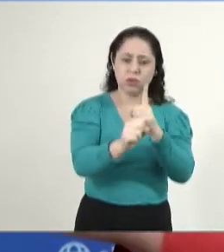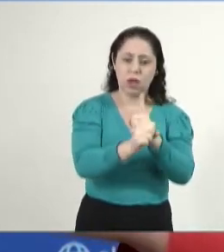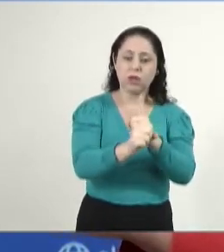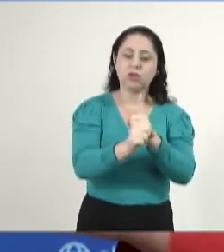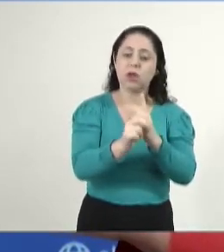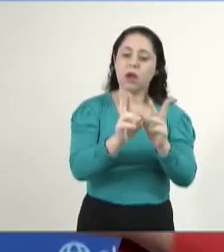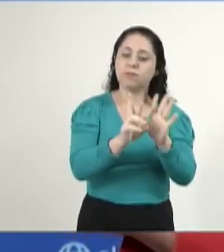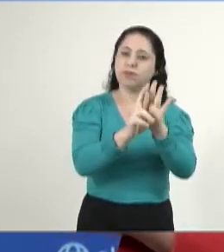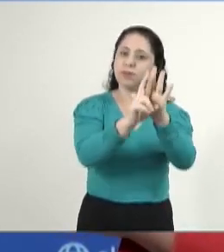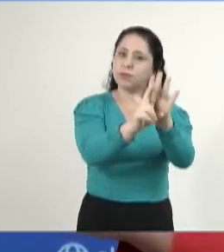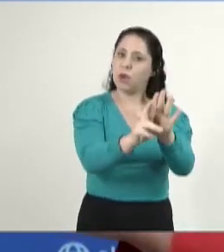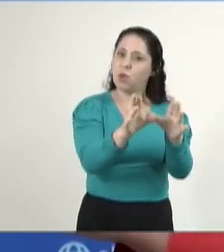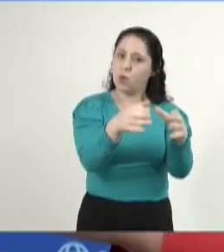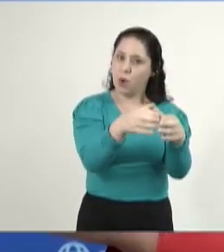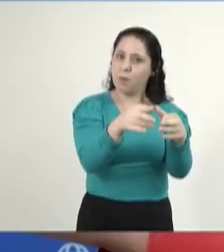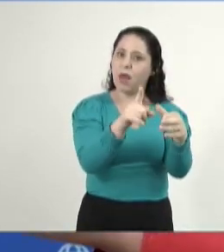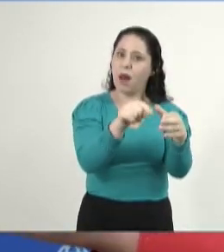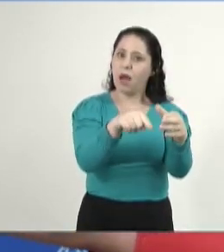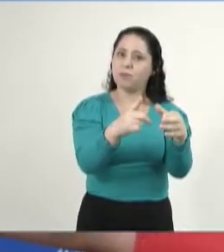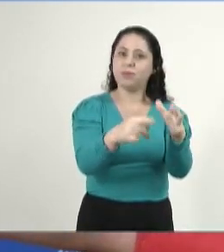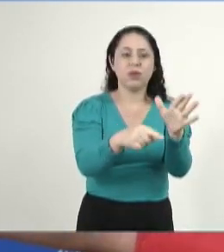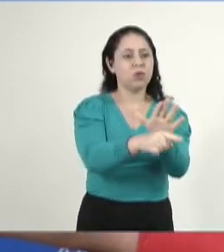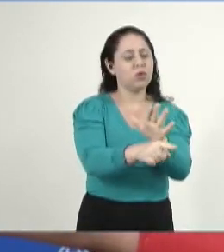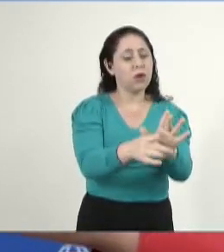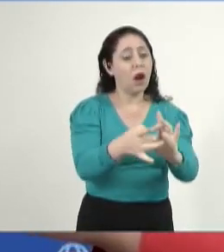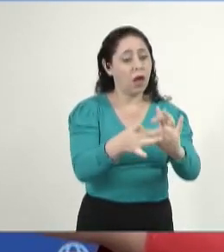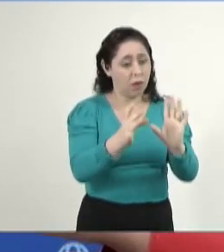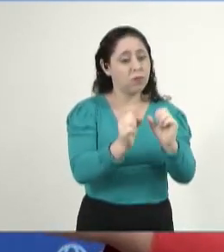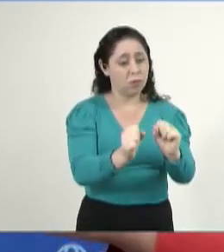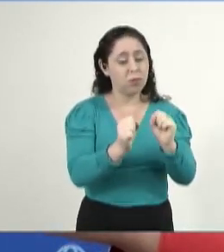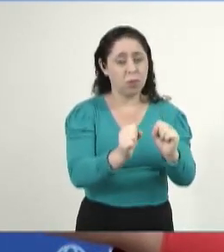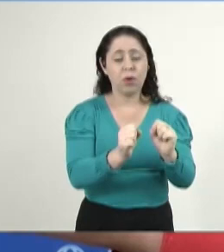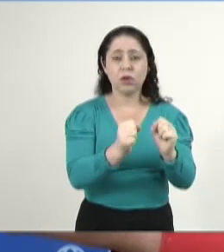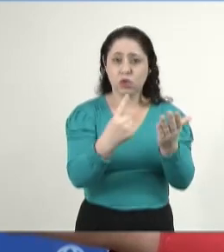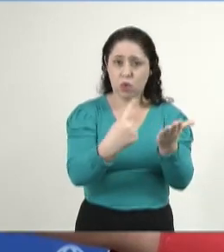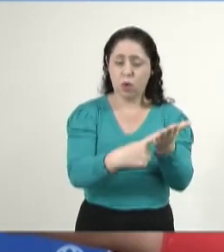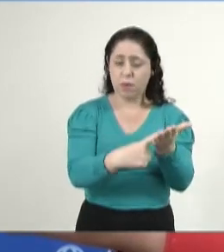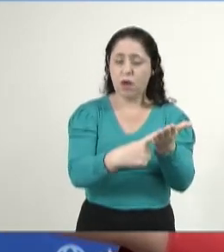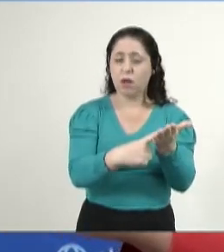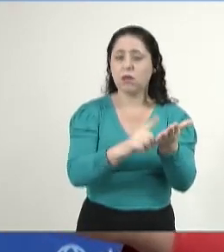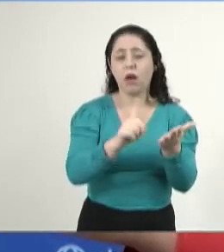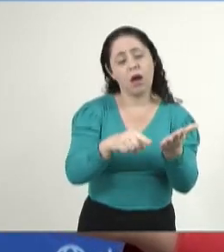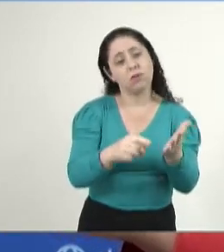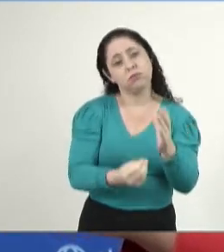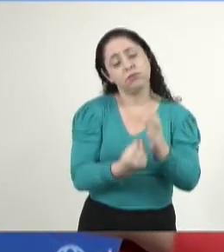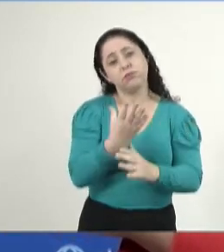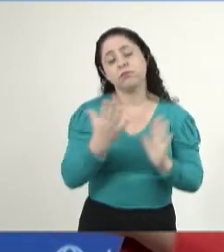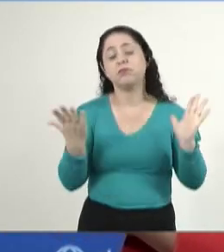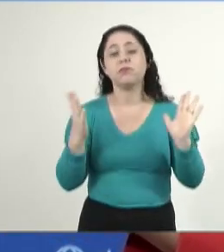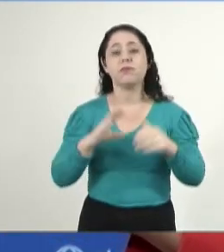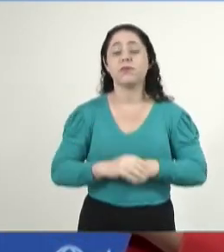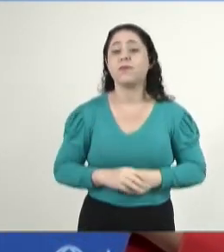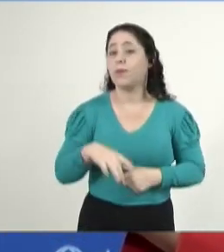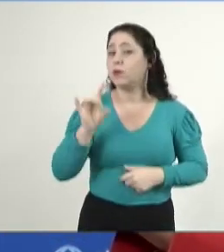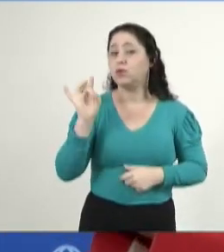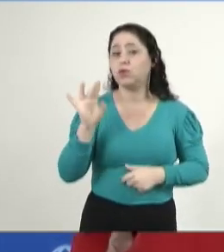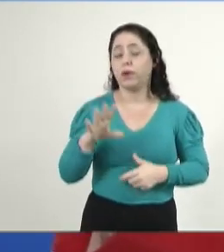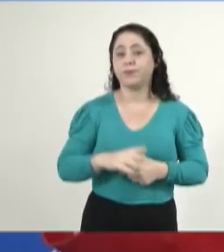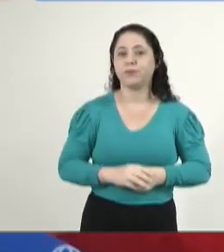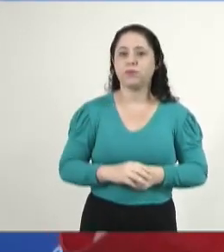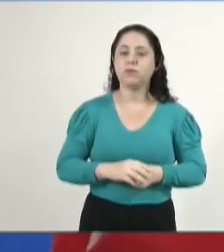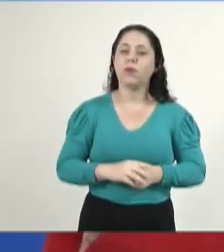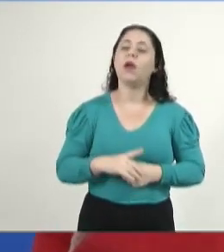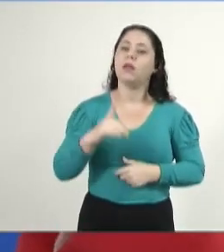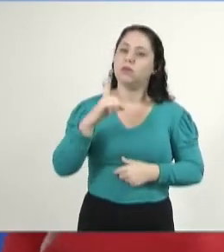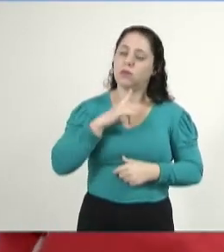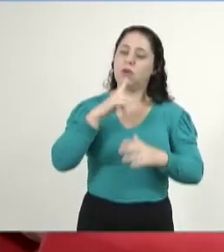que representa aquele segmento, que haja o aval, que haja a anuência para que haja essa criação. Então é tão somente isso, criando um